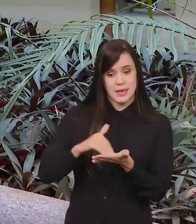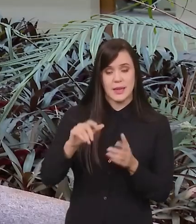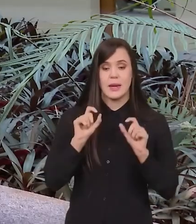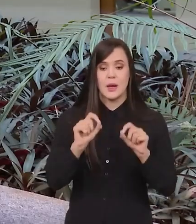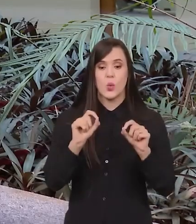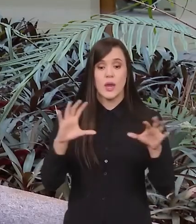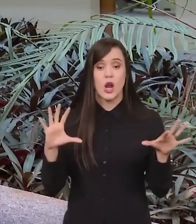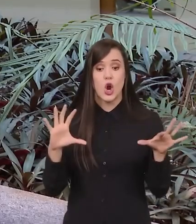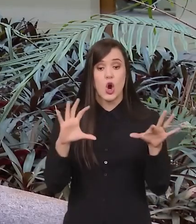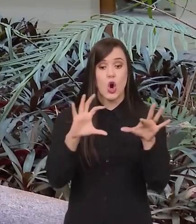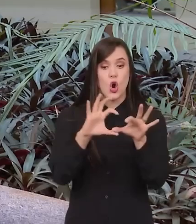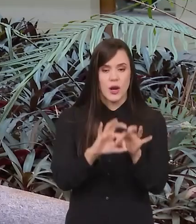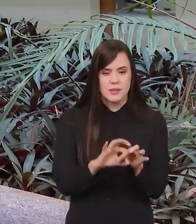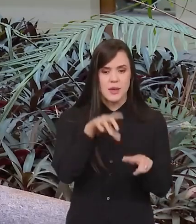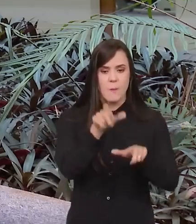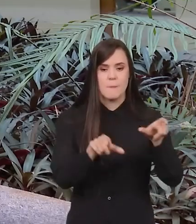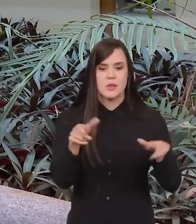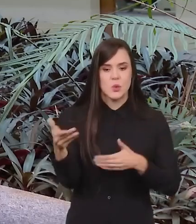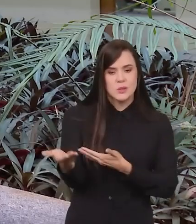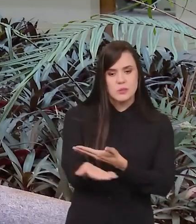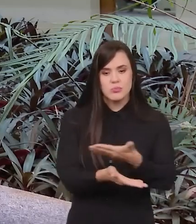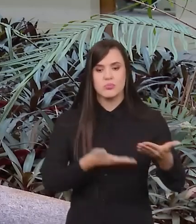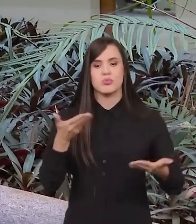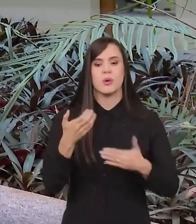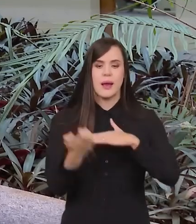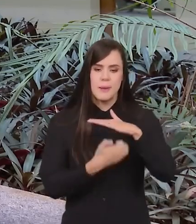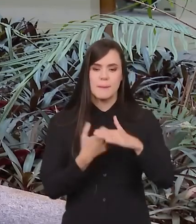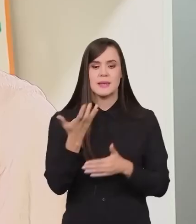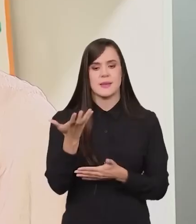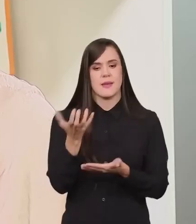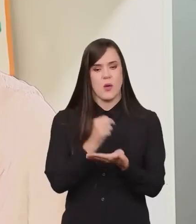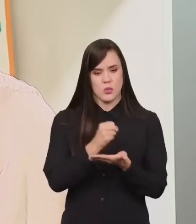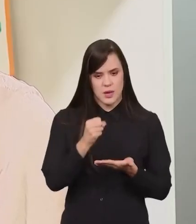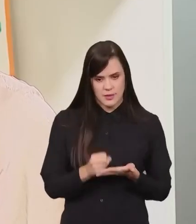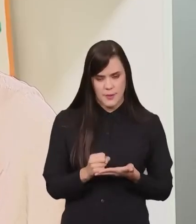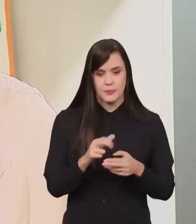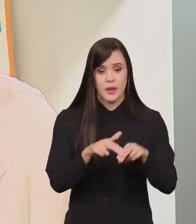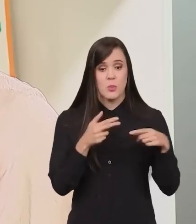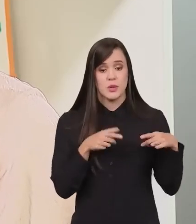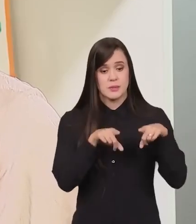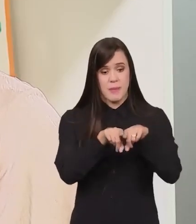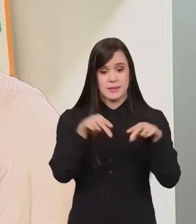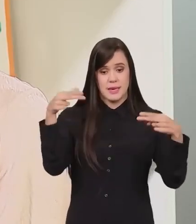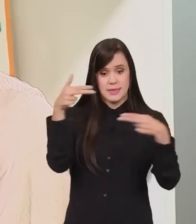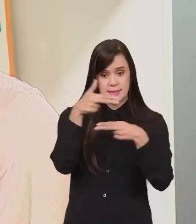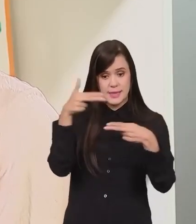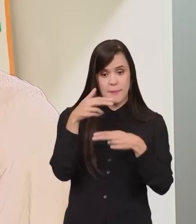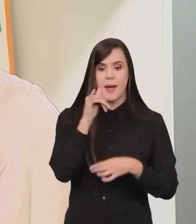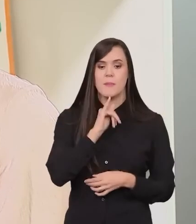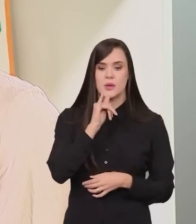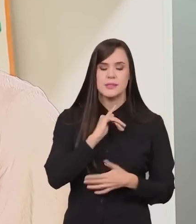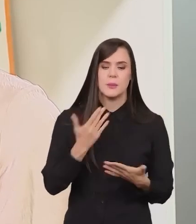essa conexão entre as pessoas e as empresas que queiram contratar. A gente tem uma parceria com o Sebrae, por exemplo,